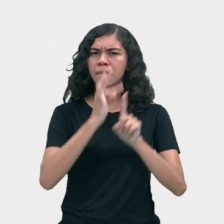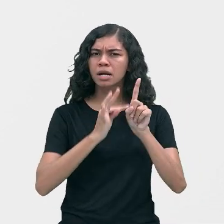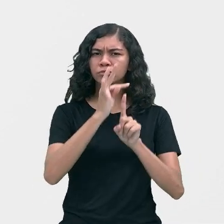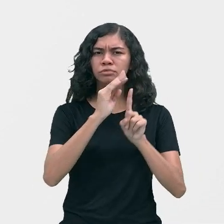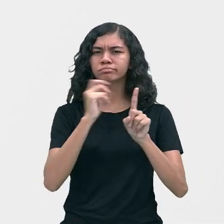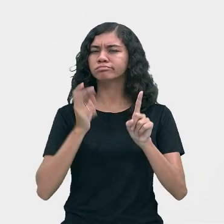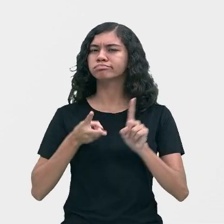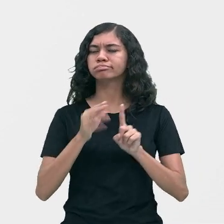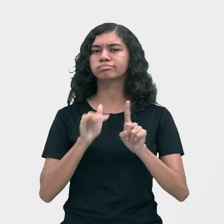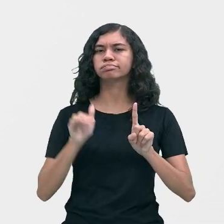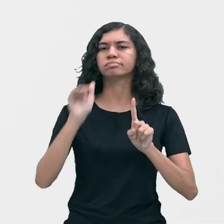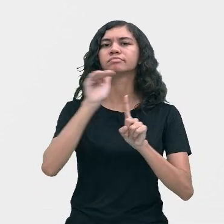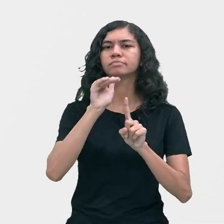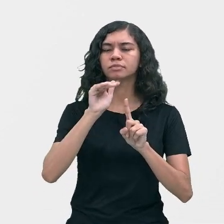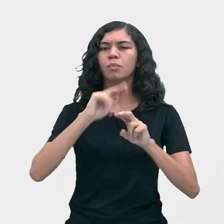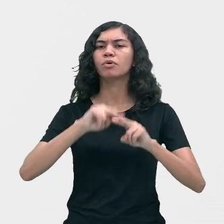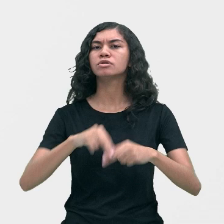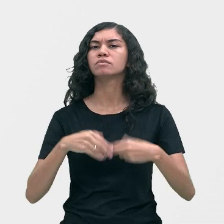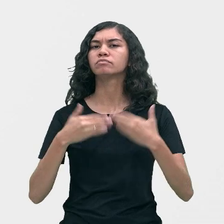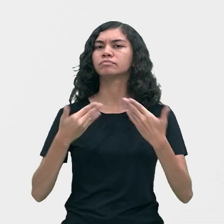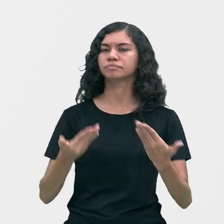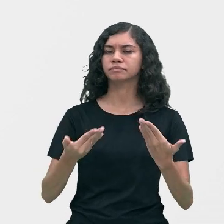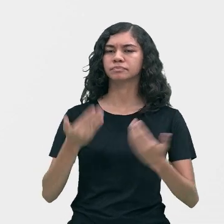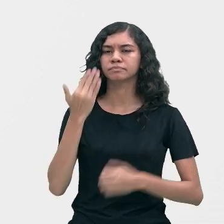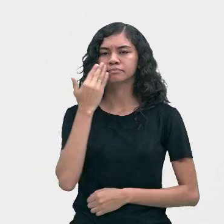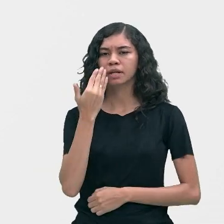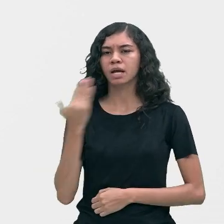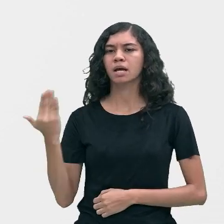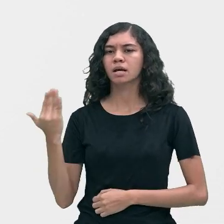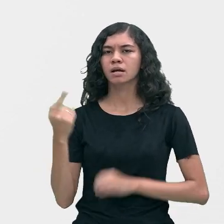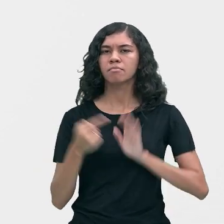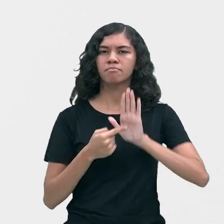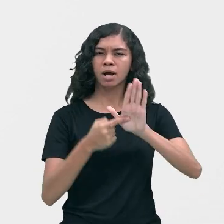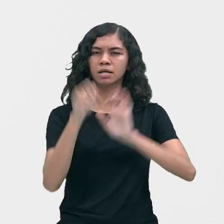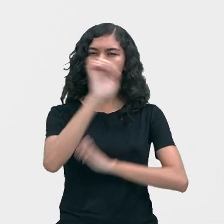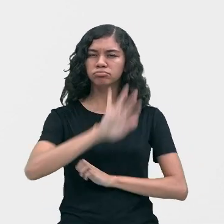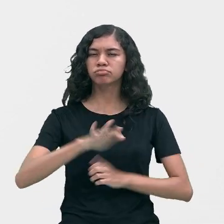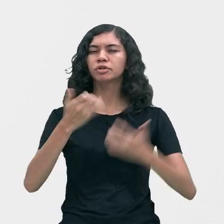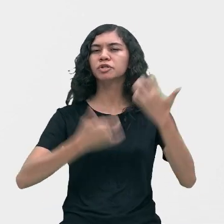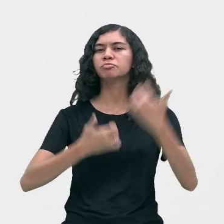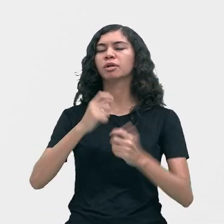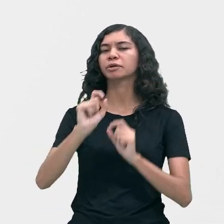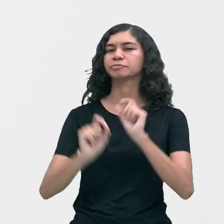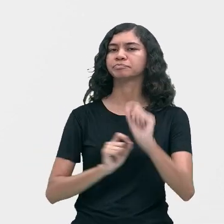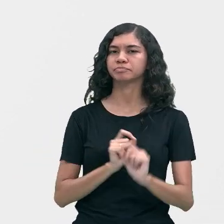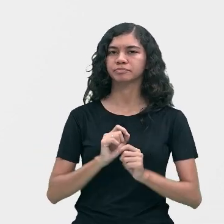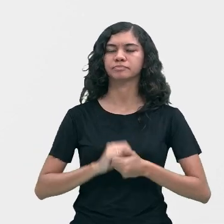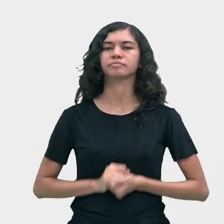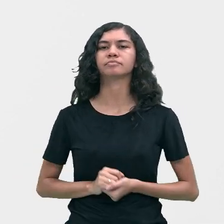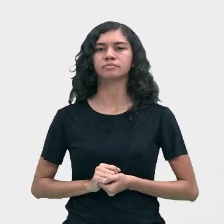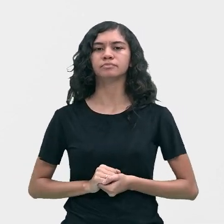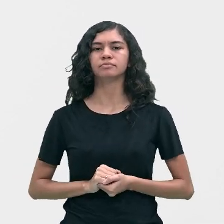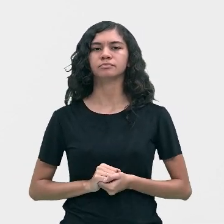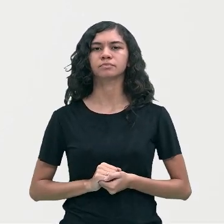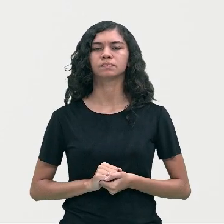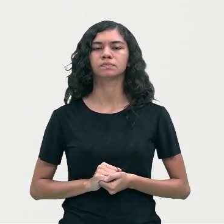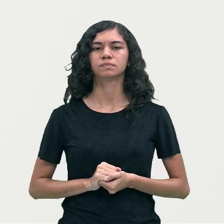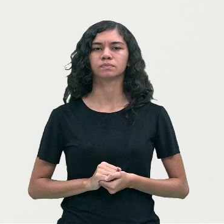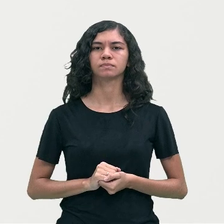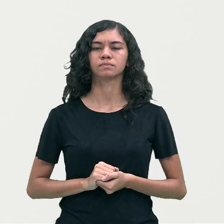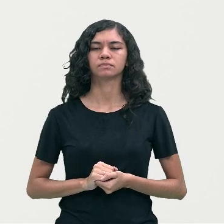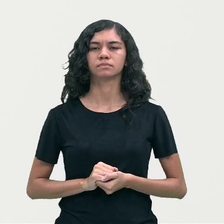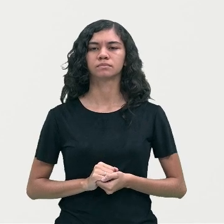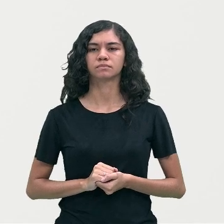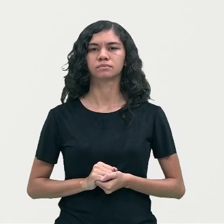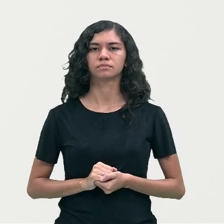isso devido a justamente essa imagem que já está explicando para vocês. A gente vai verificar aqui